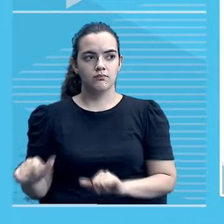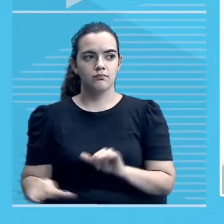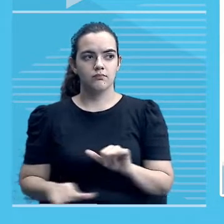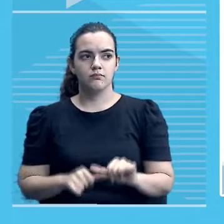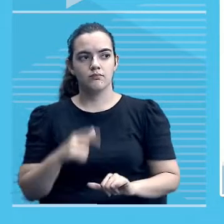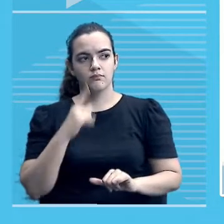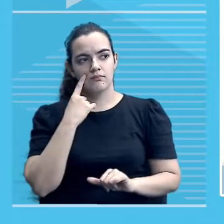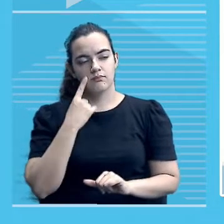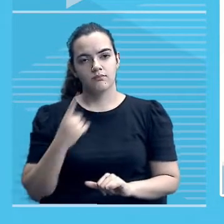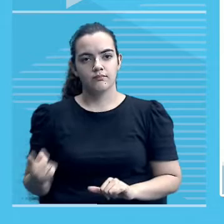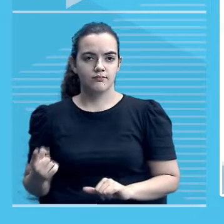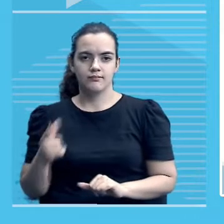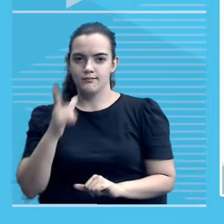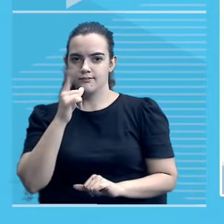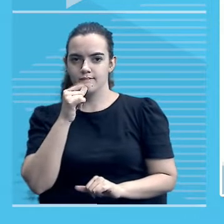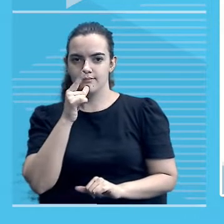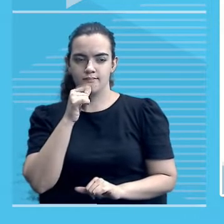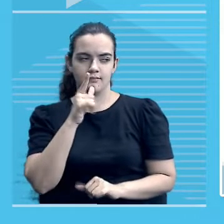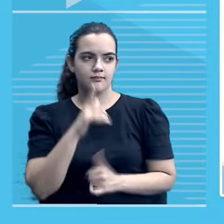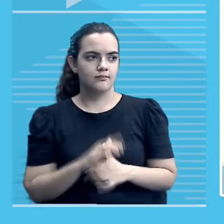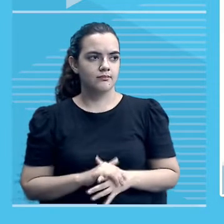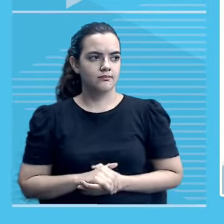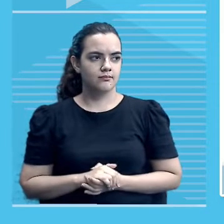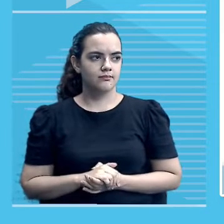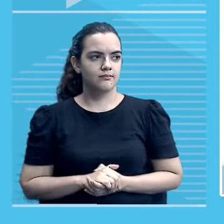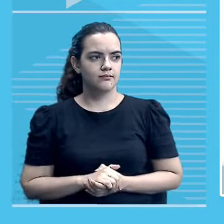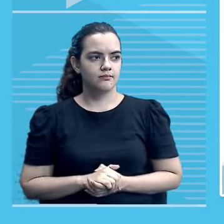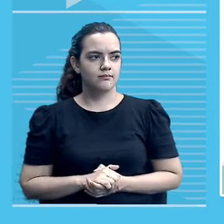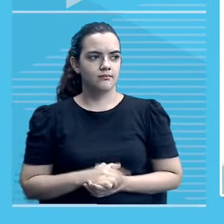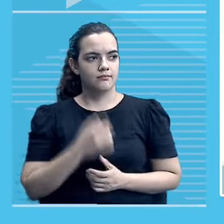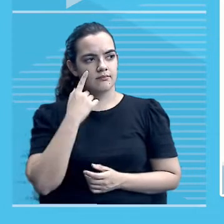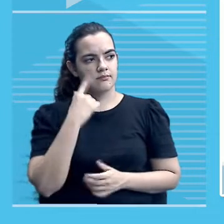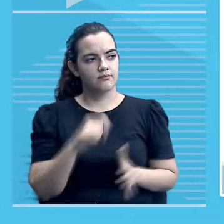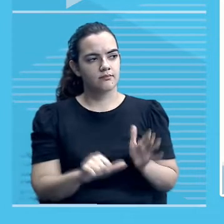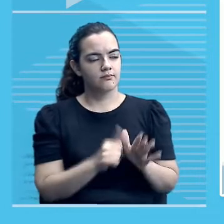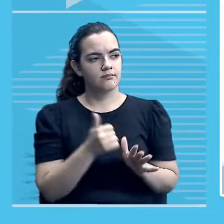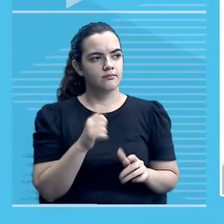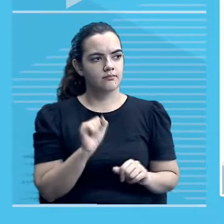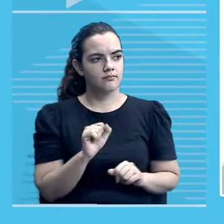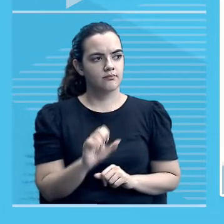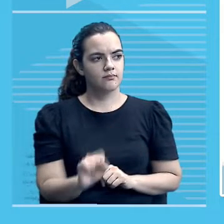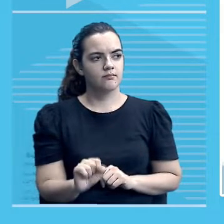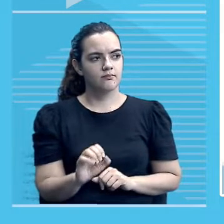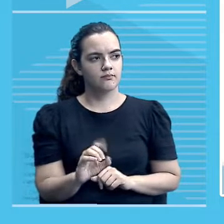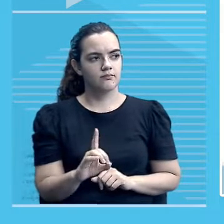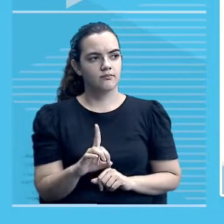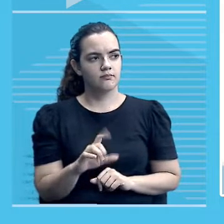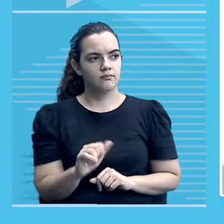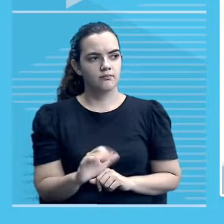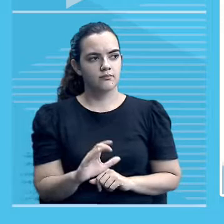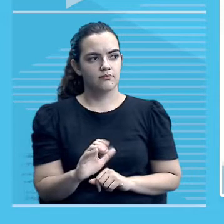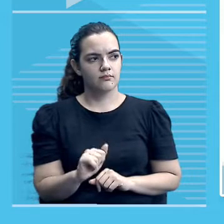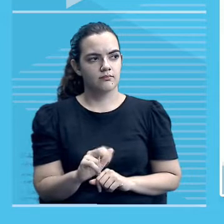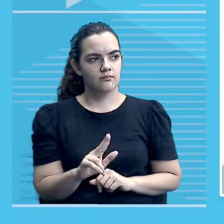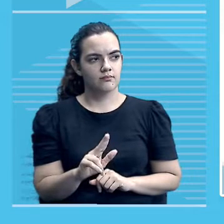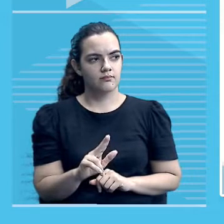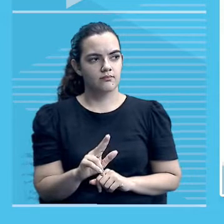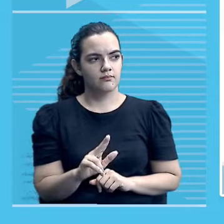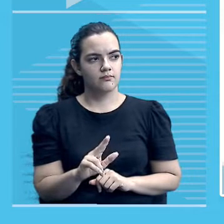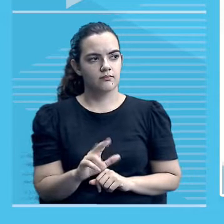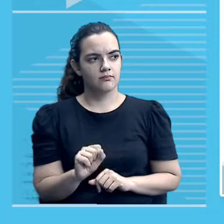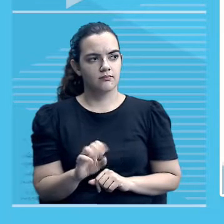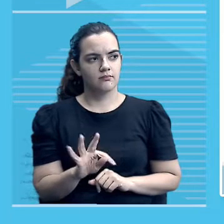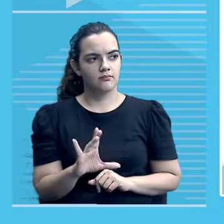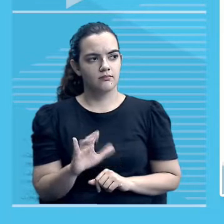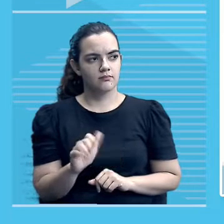a soda cáustica, NaOH, reagindo com HCl. Ó. Veja que a hidroxila da base se juntou com